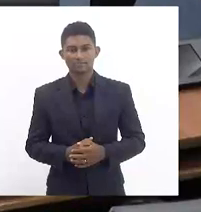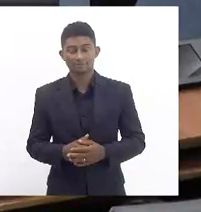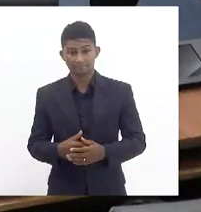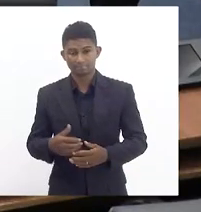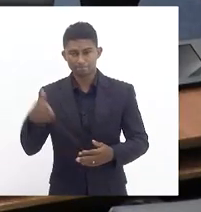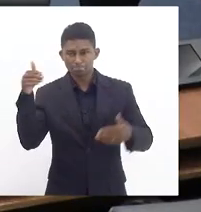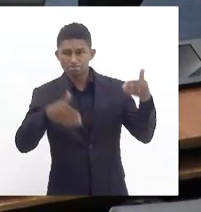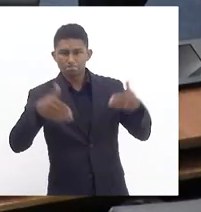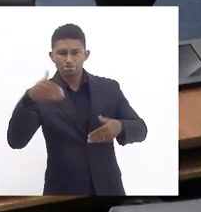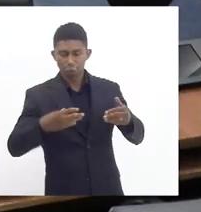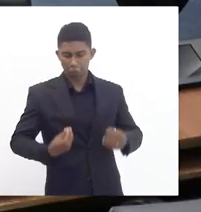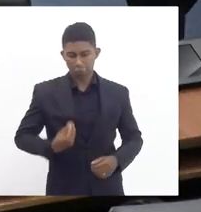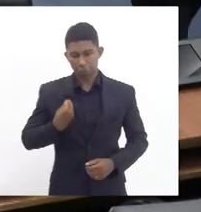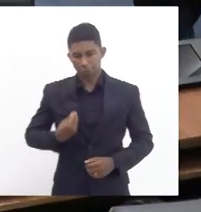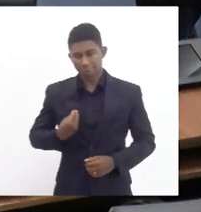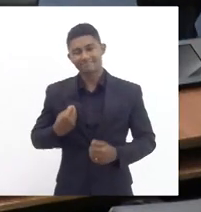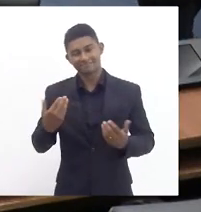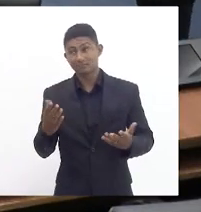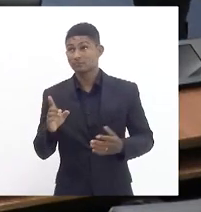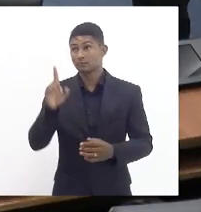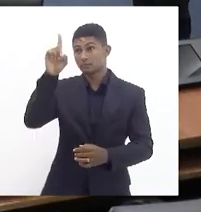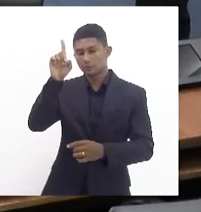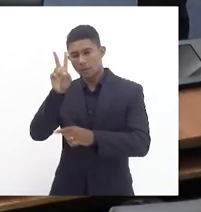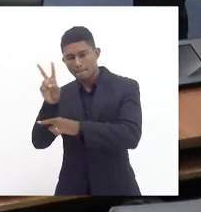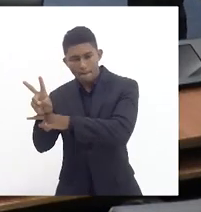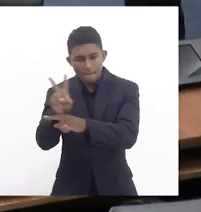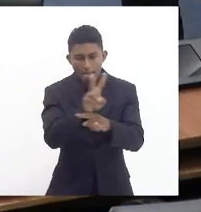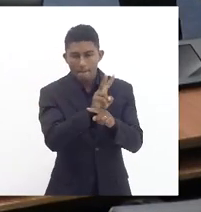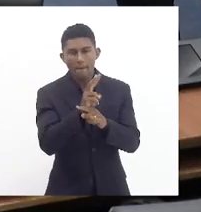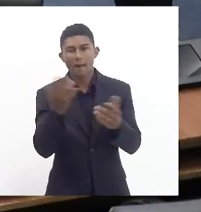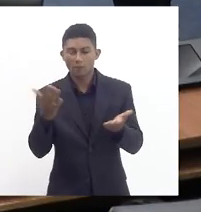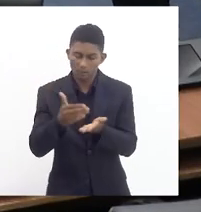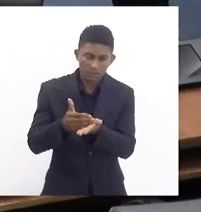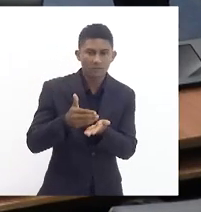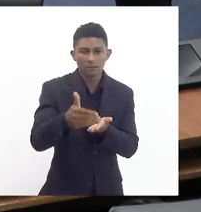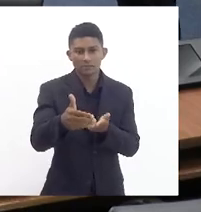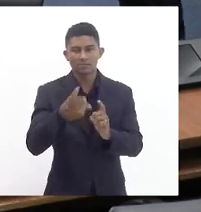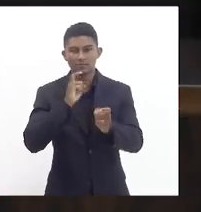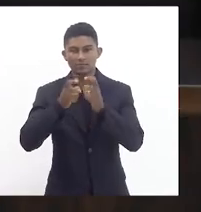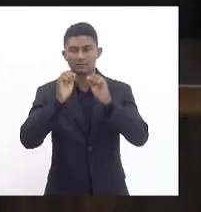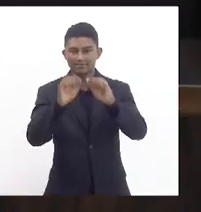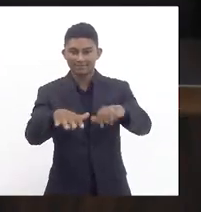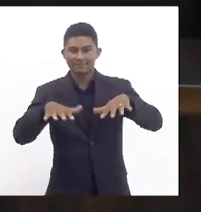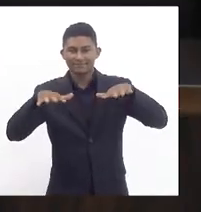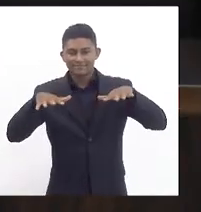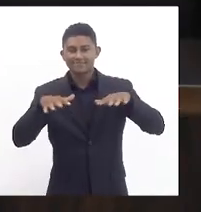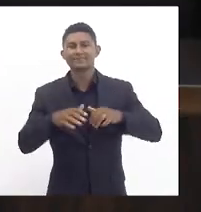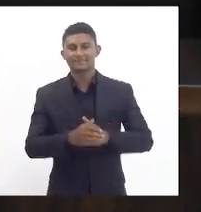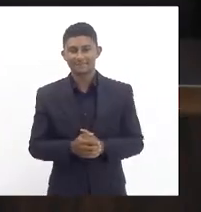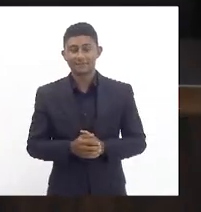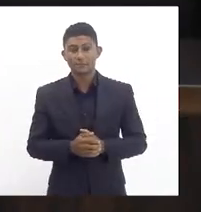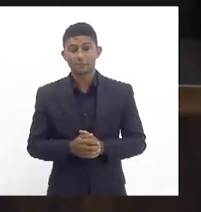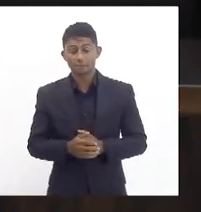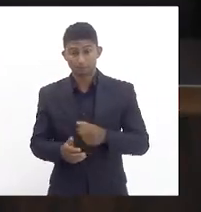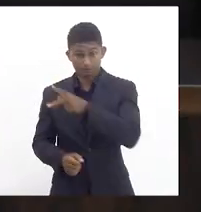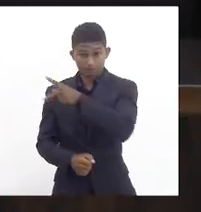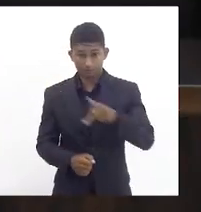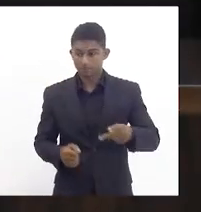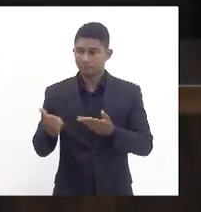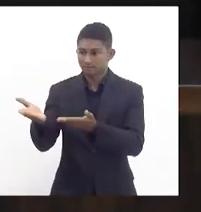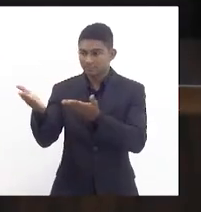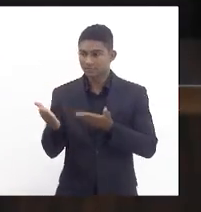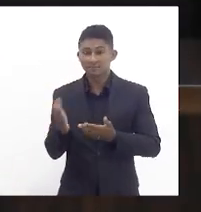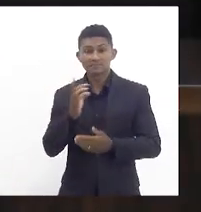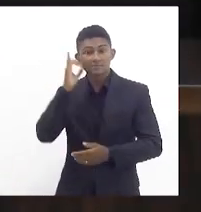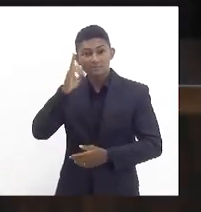Havendo o número legal e sobre a proteção de Deus, iniciamos o nosso trabalho. Está aberta a sessão. A presidência convida o nobre